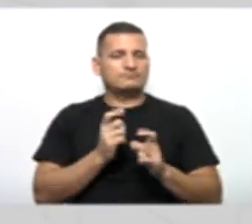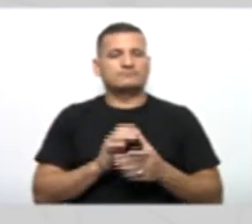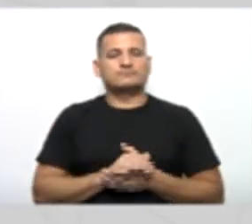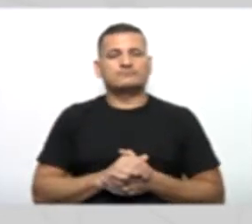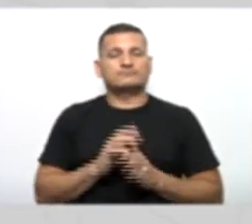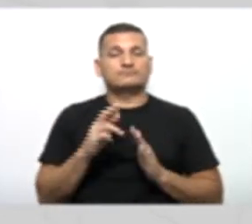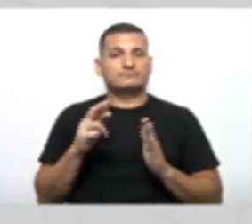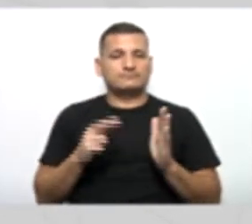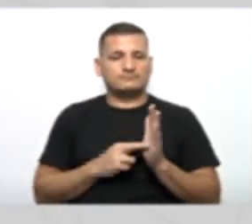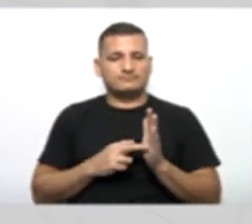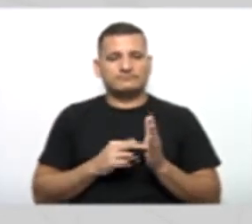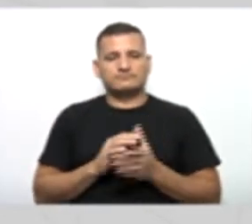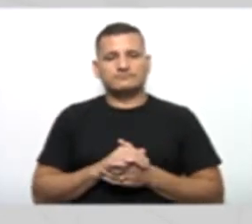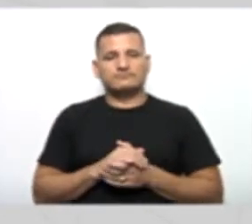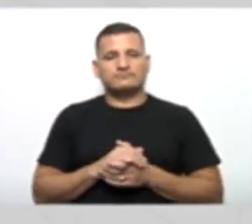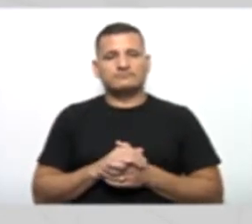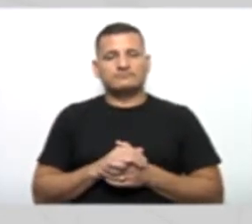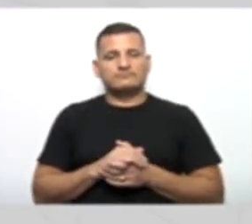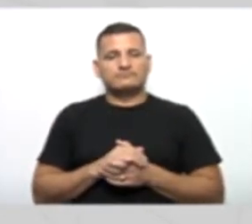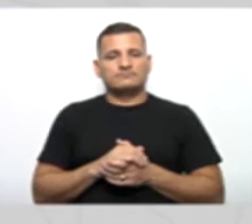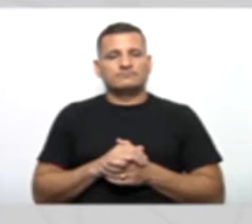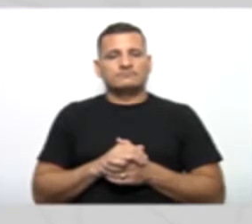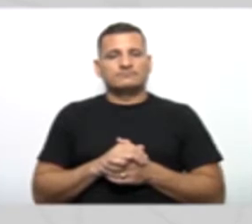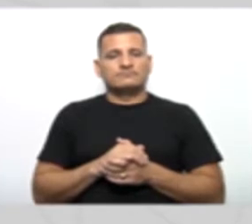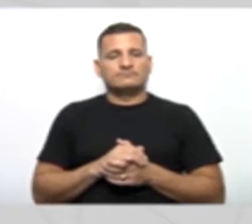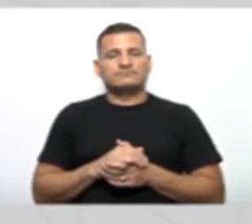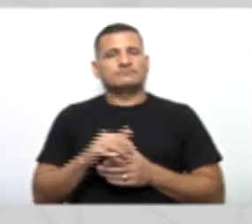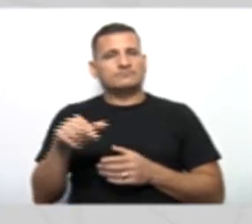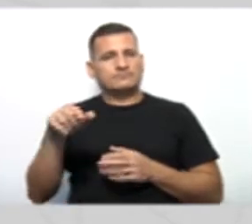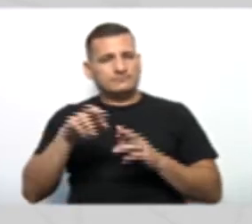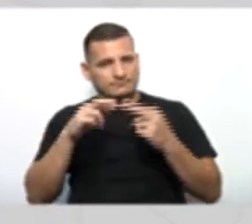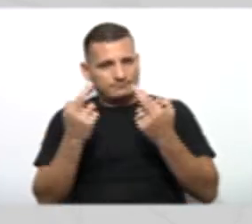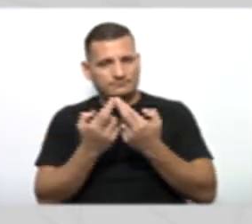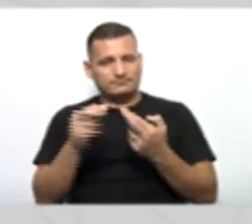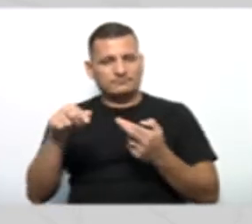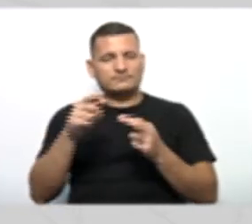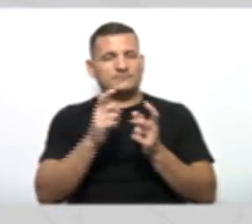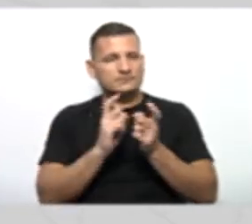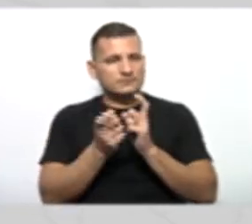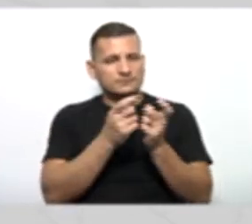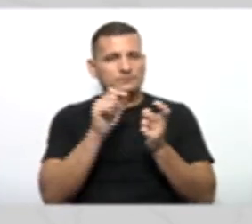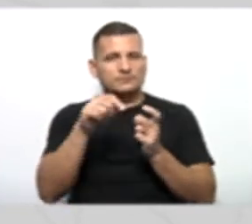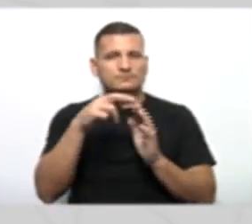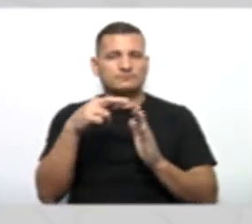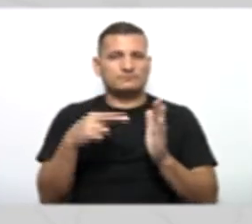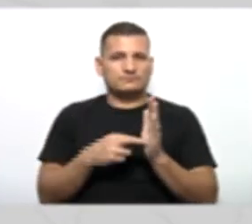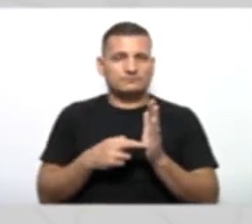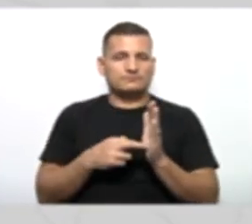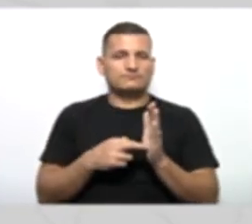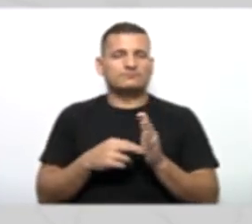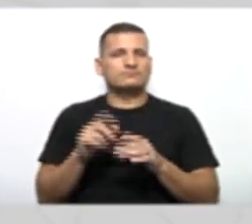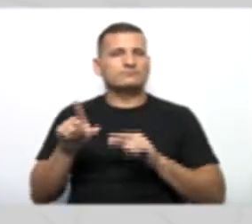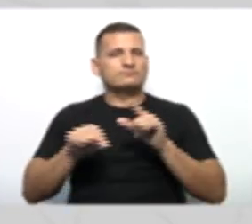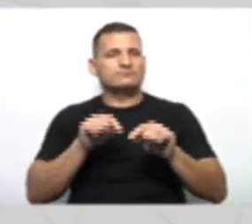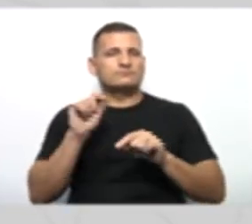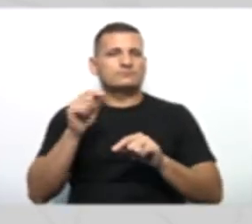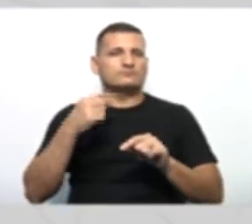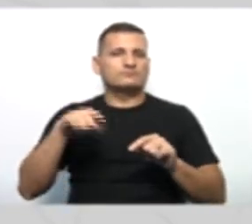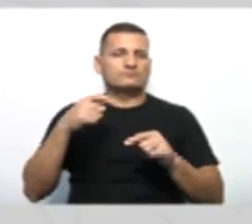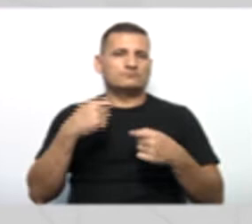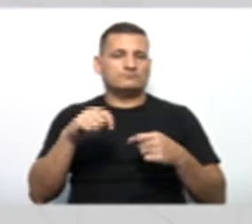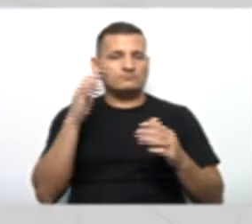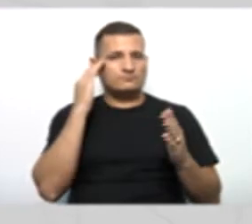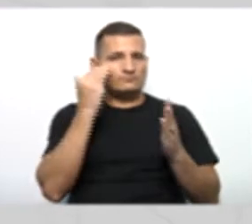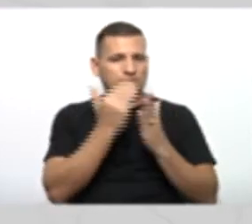nessas reuniões nós vamos discutir a necessidade de normas determinar aquilo que nós precisamos cumprir